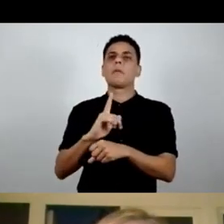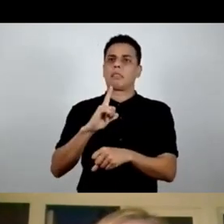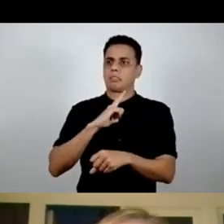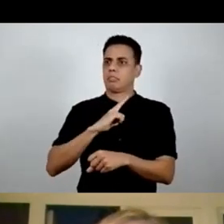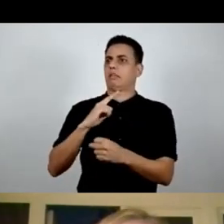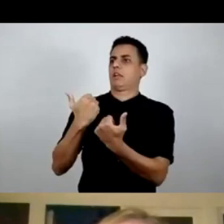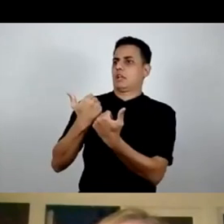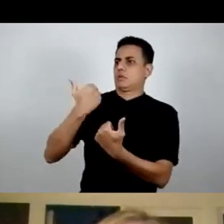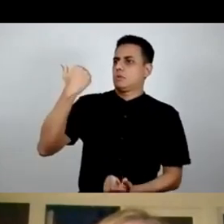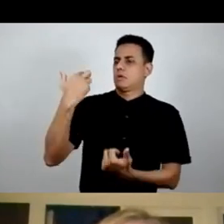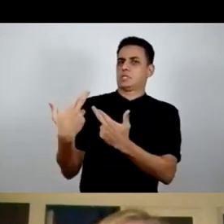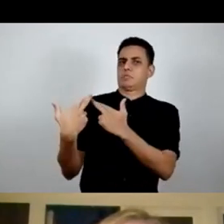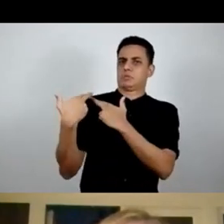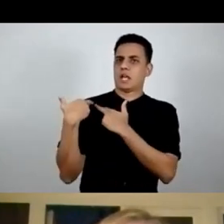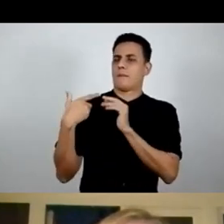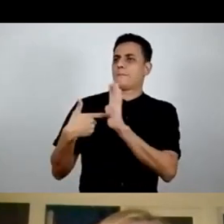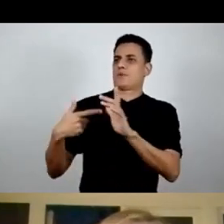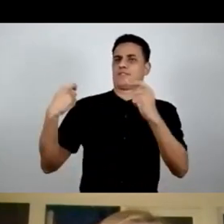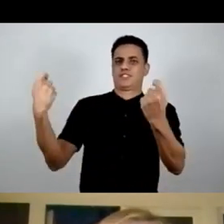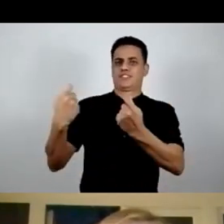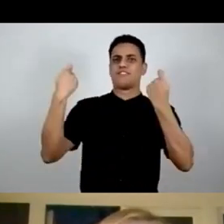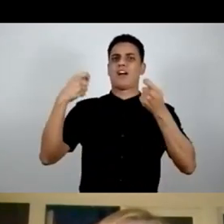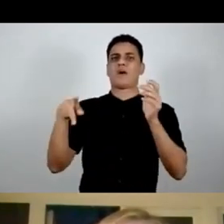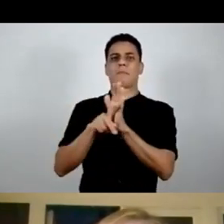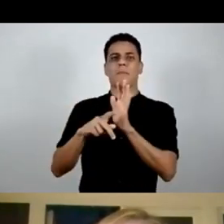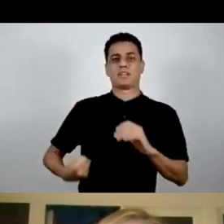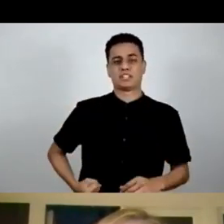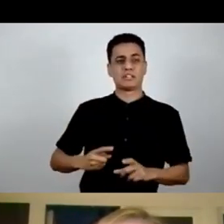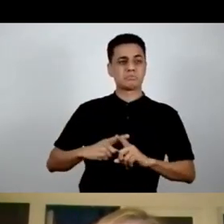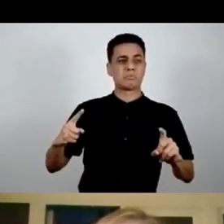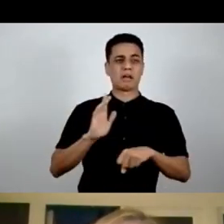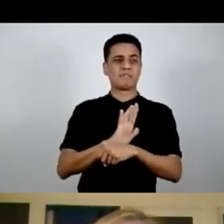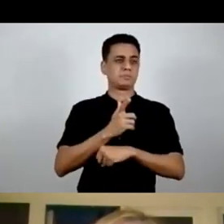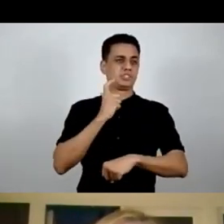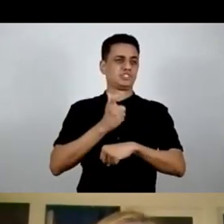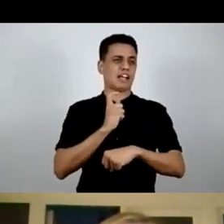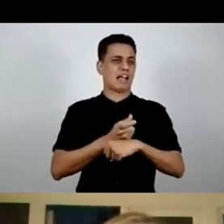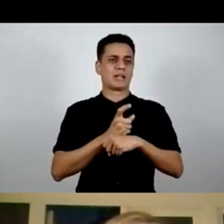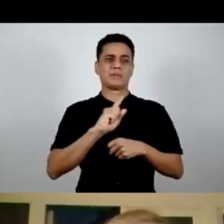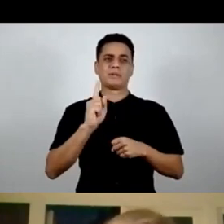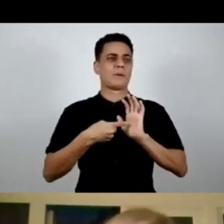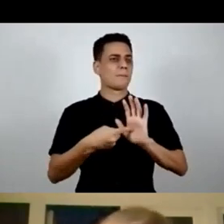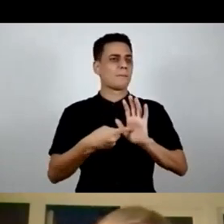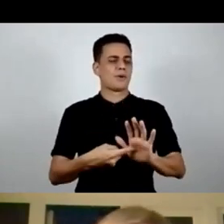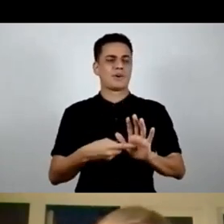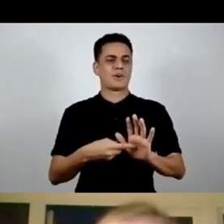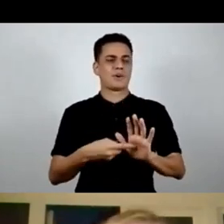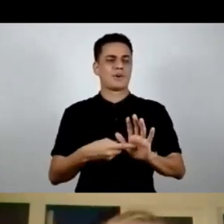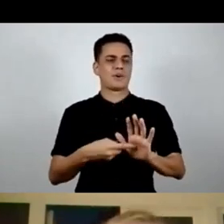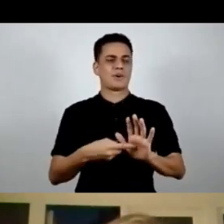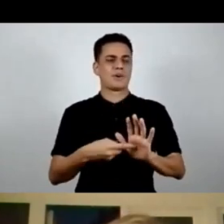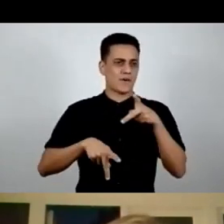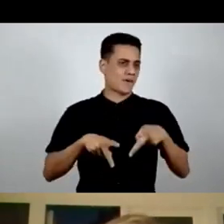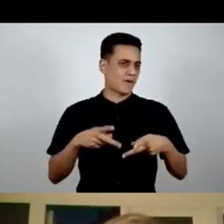autoridades, que se mostram festivais nas embaixadas, mas que são muito chatos, e que não representam a cultura popular dos países, e que muitas